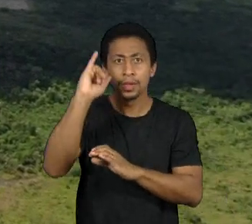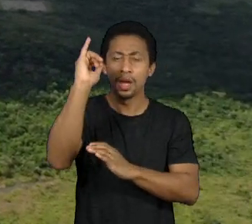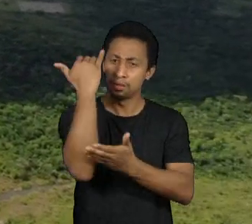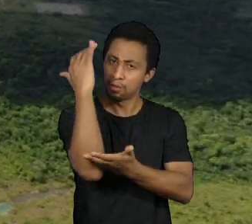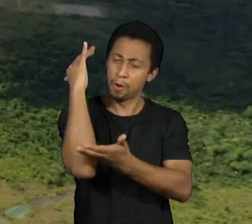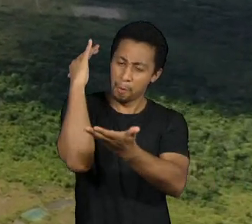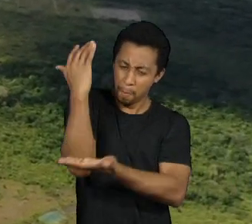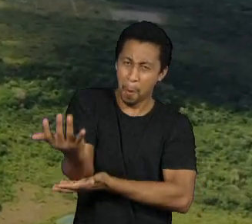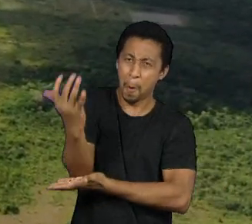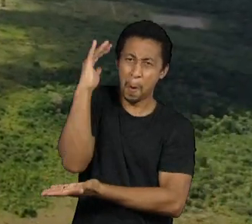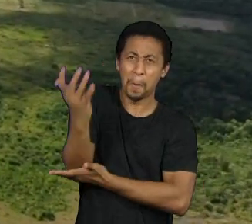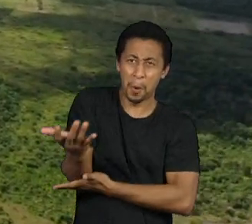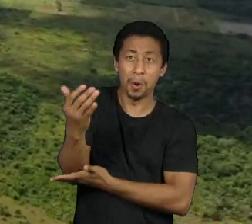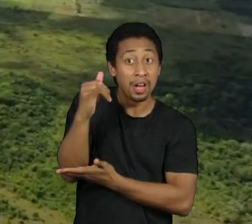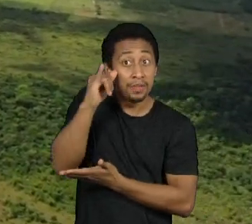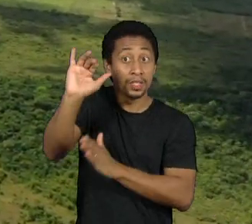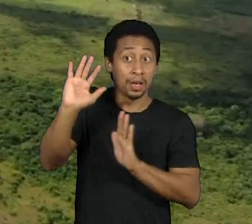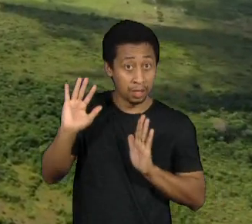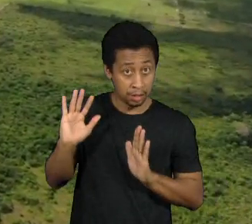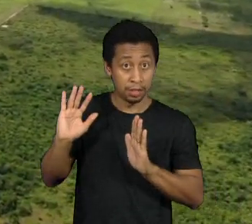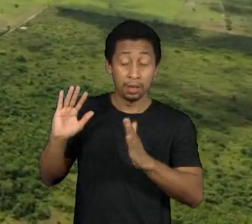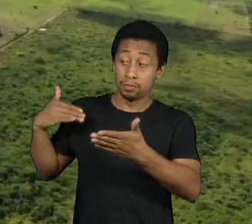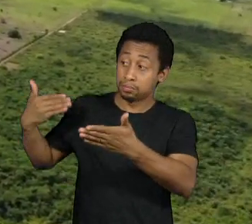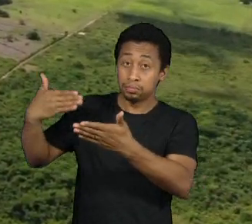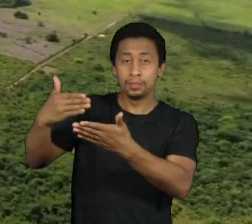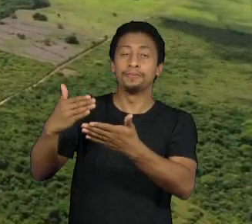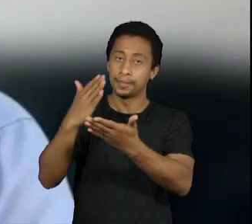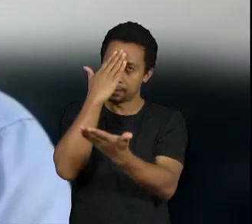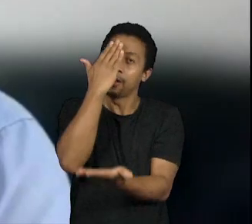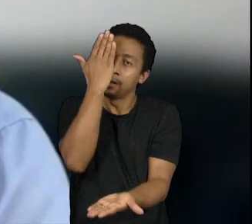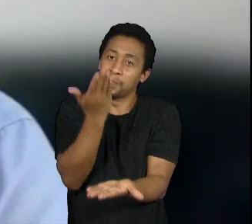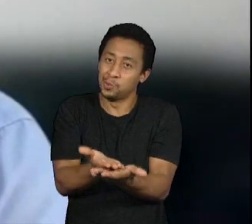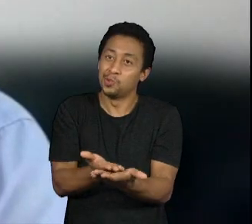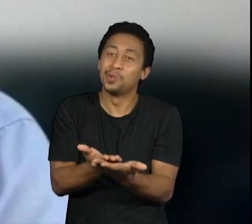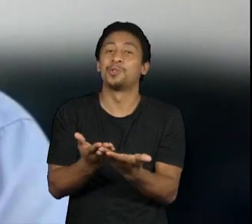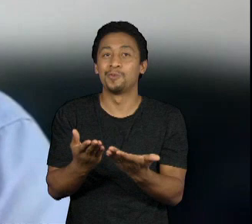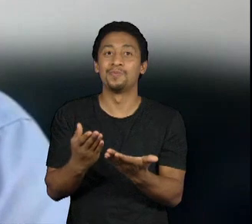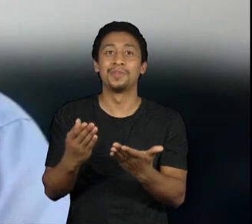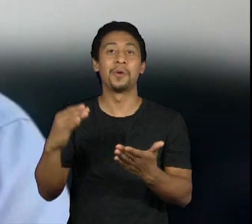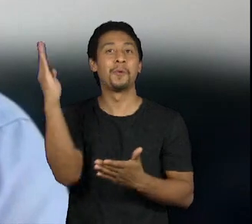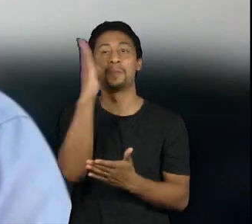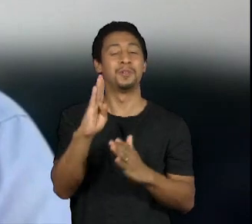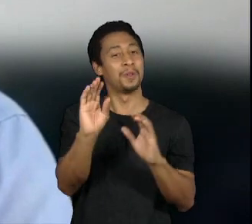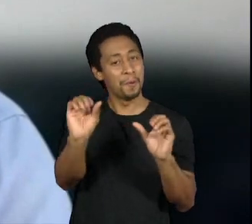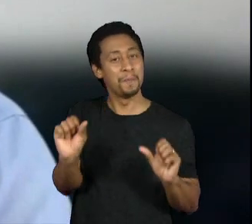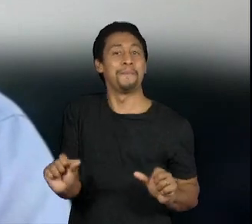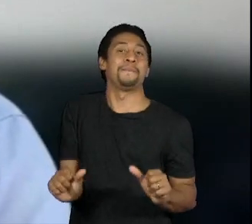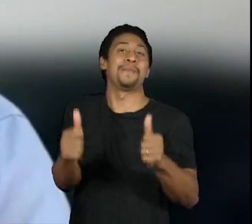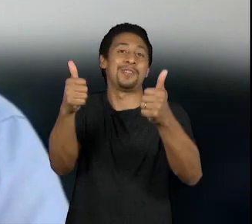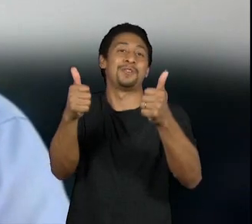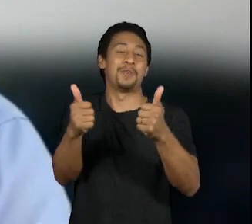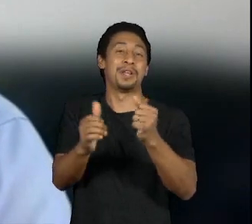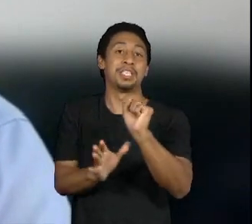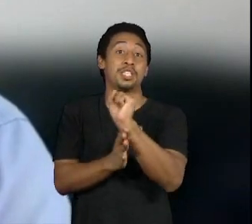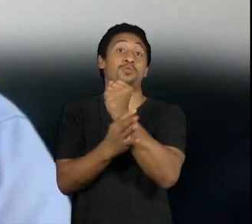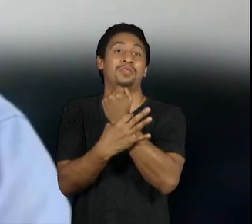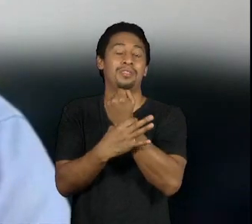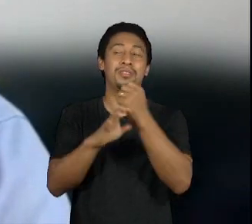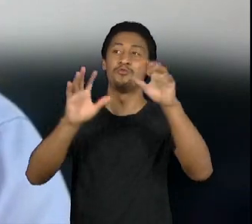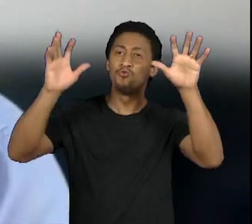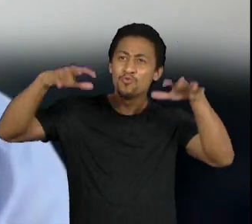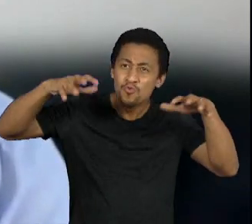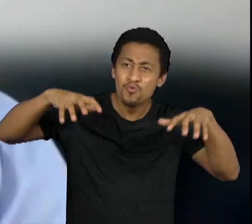tivemos ao longo dos últimos anos, certamente estaríamos numa posição bem melhor de segurança hídrica,